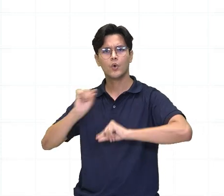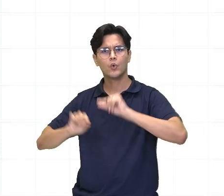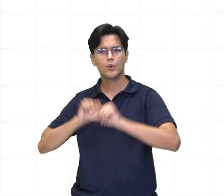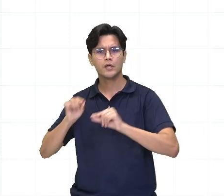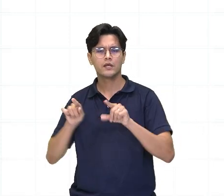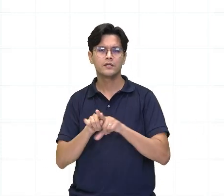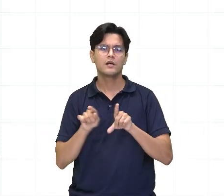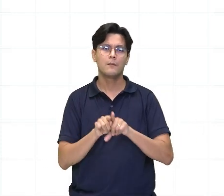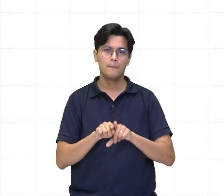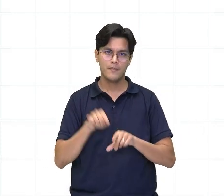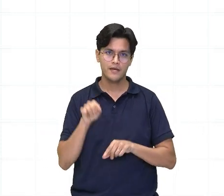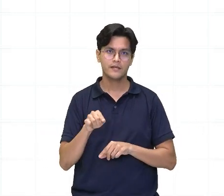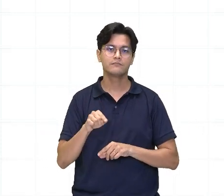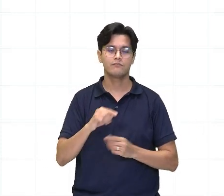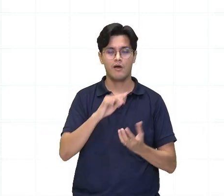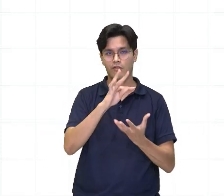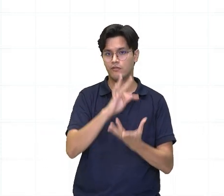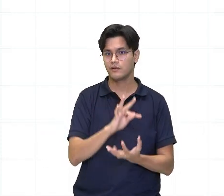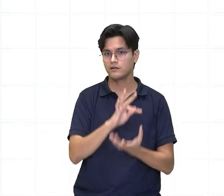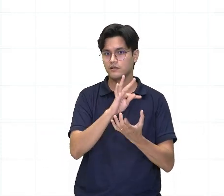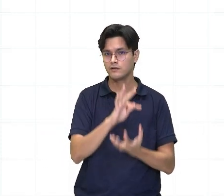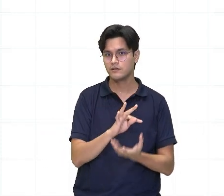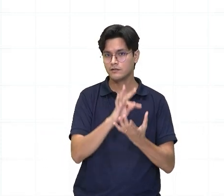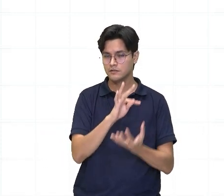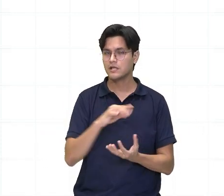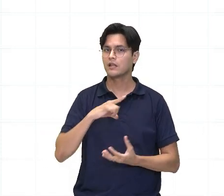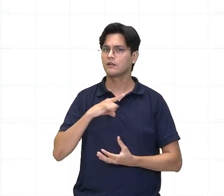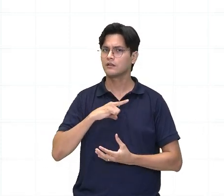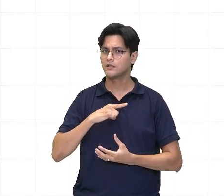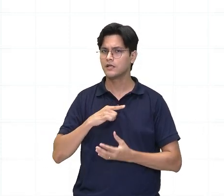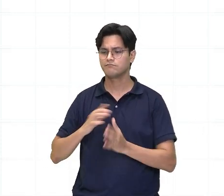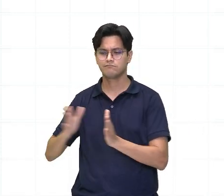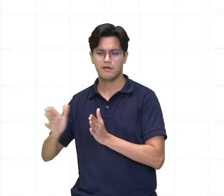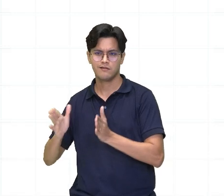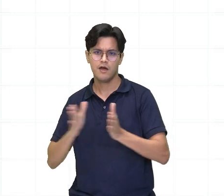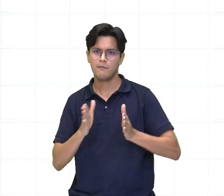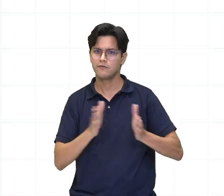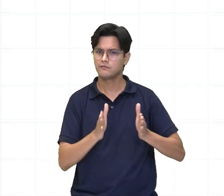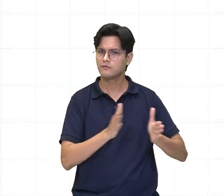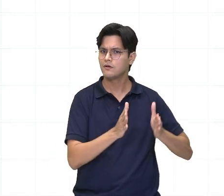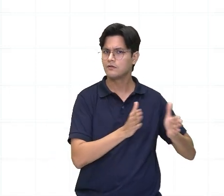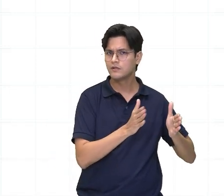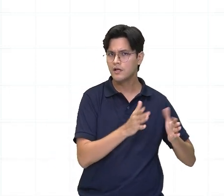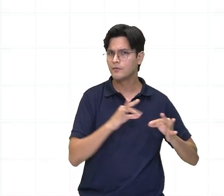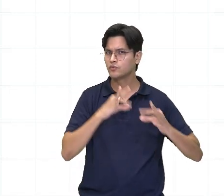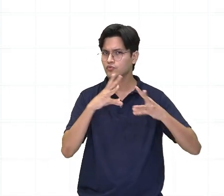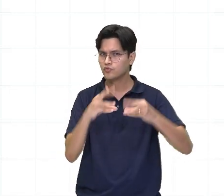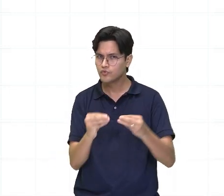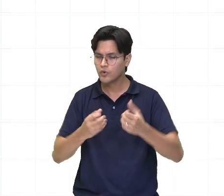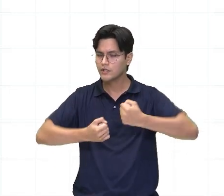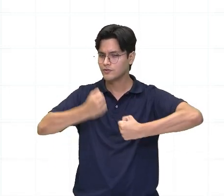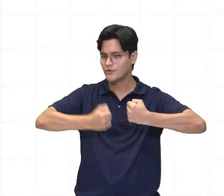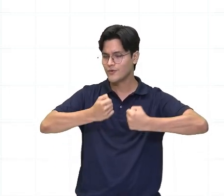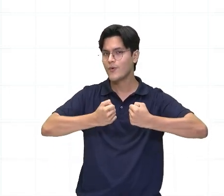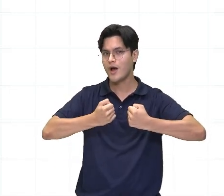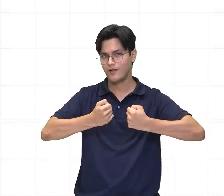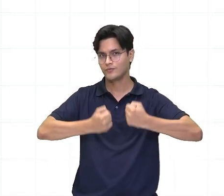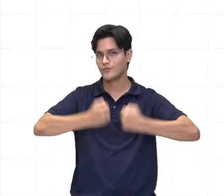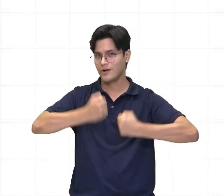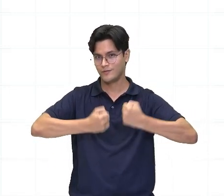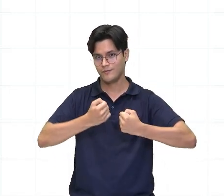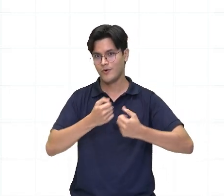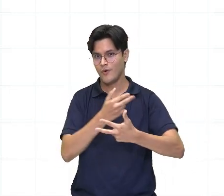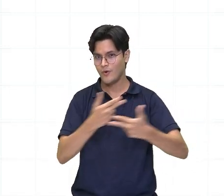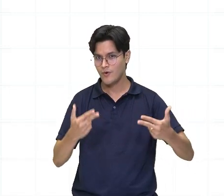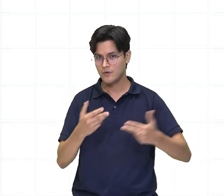Então, a termodinâmica aí está em todas as etapas dos nossos automóveis, certo?